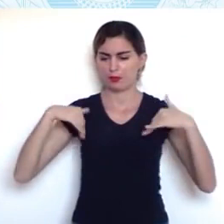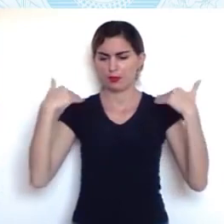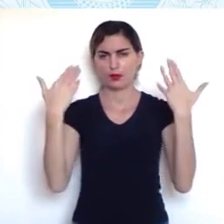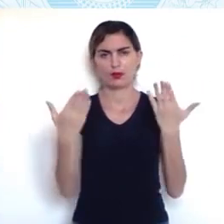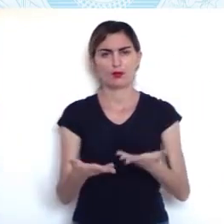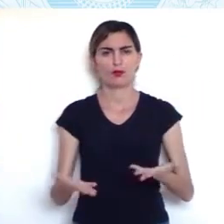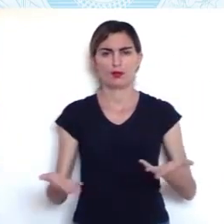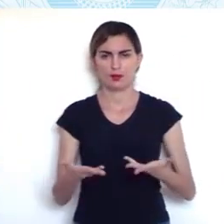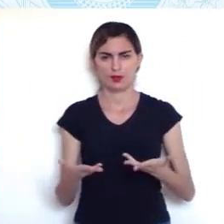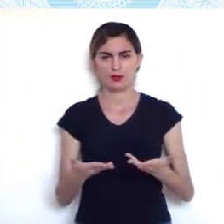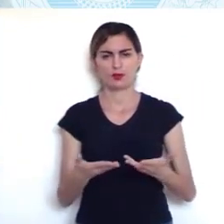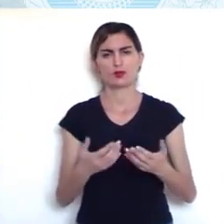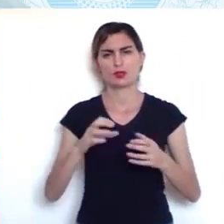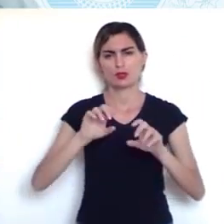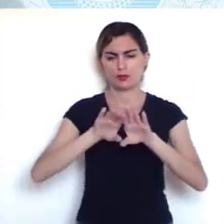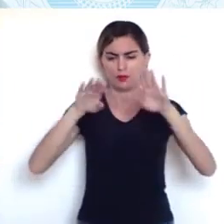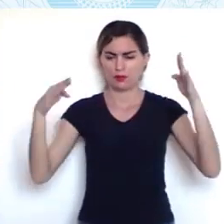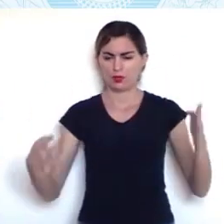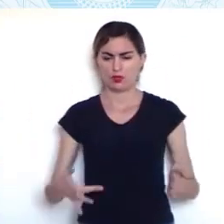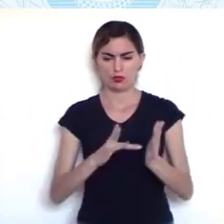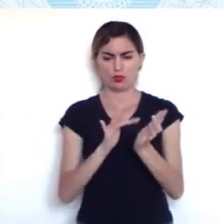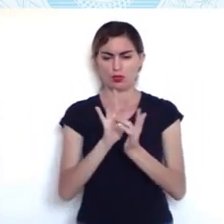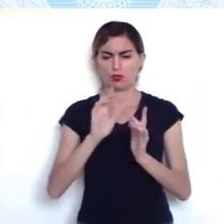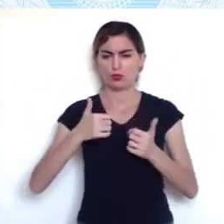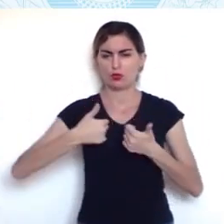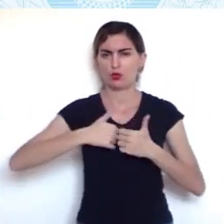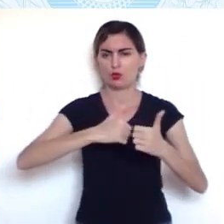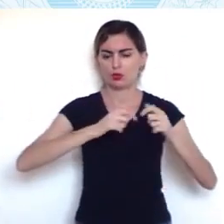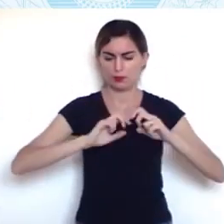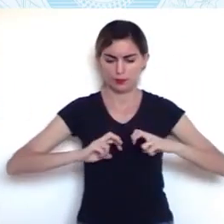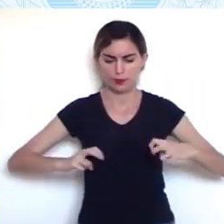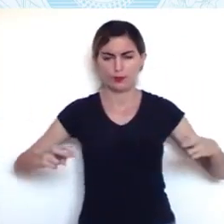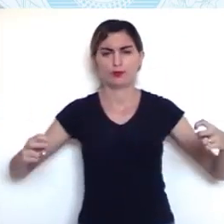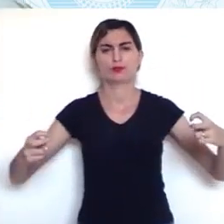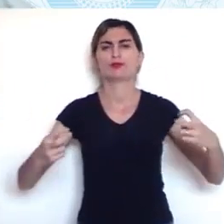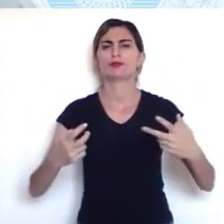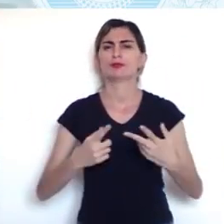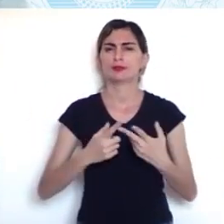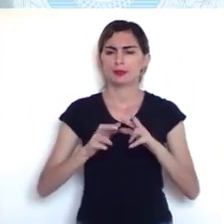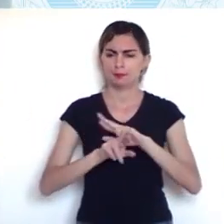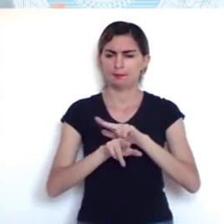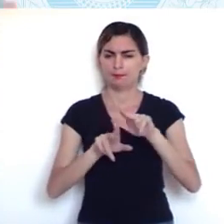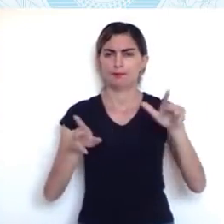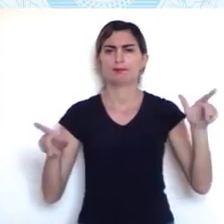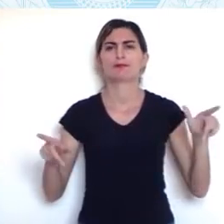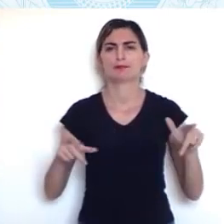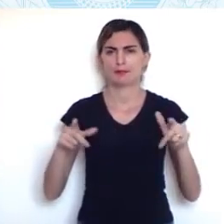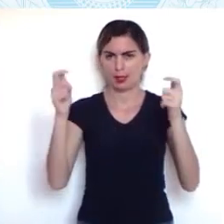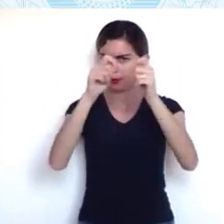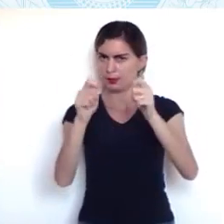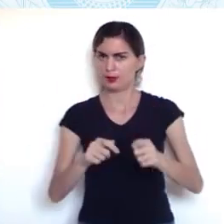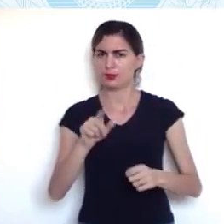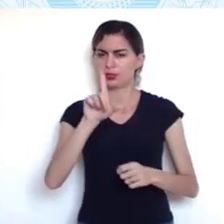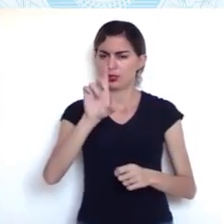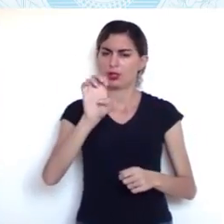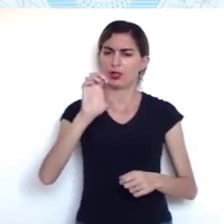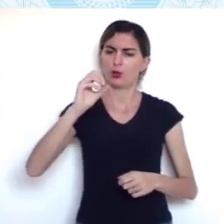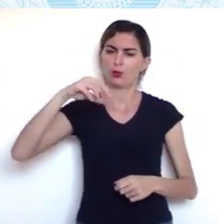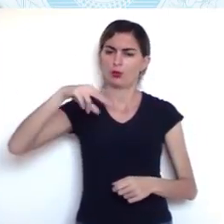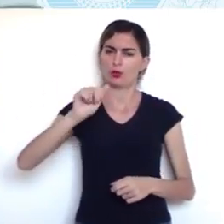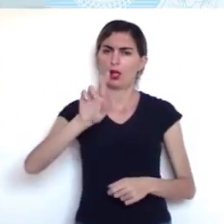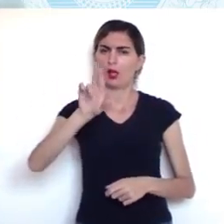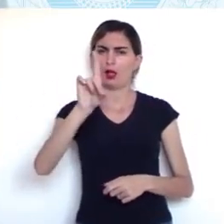hoje. A Santa Ceia, é isso. Então esse artista, o Leonardo, ele